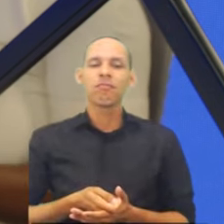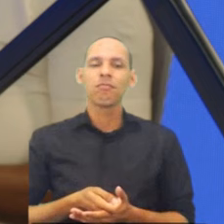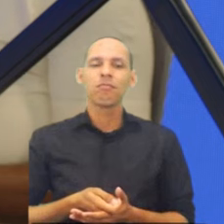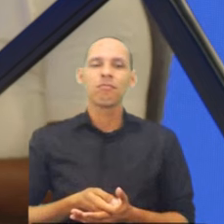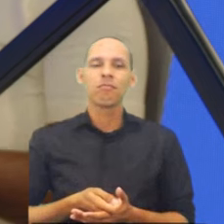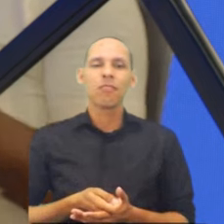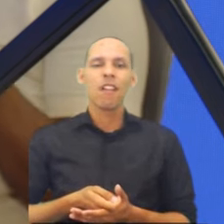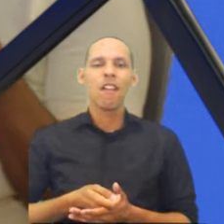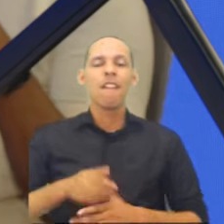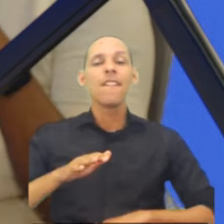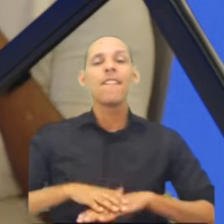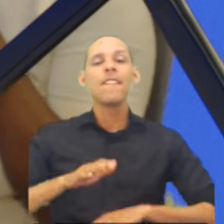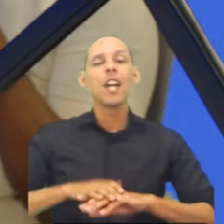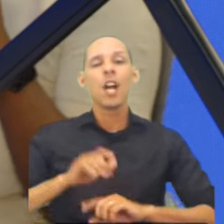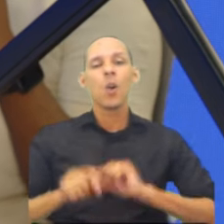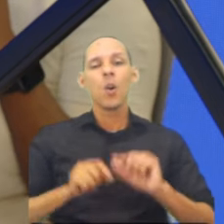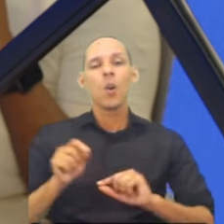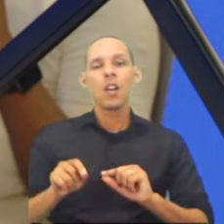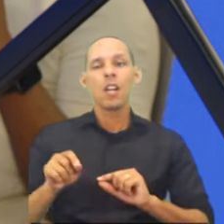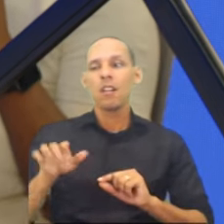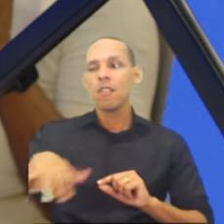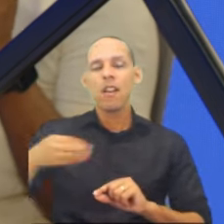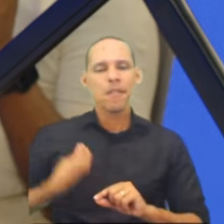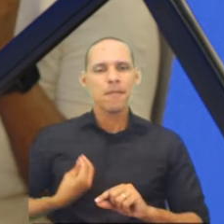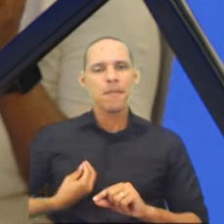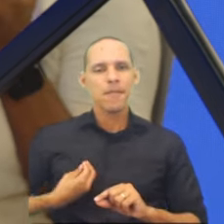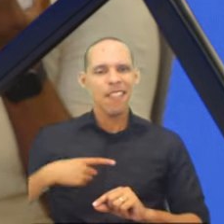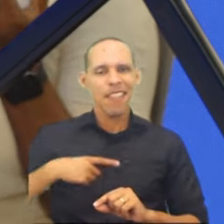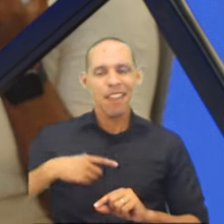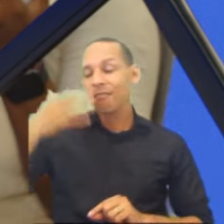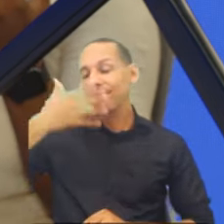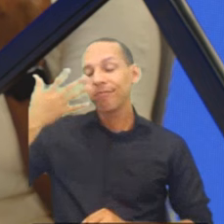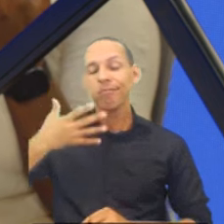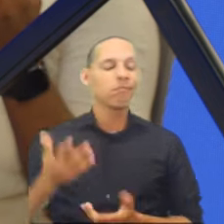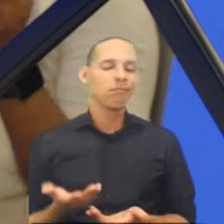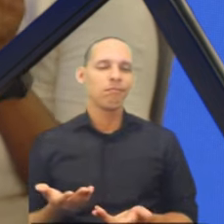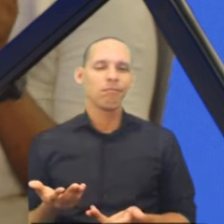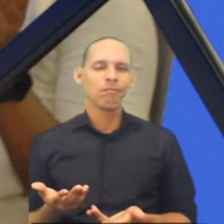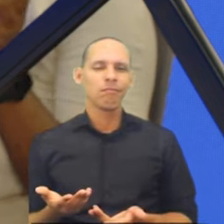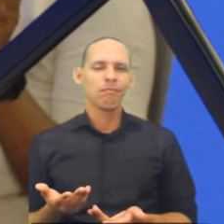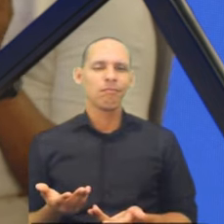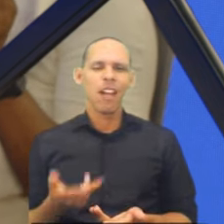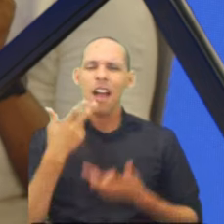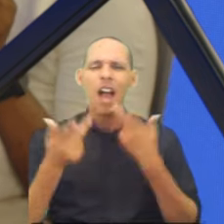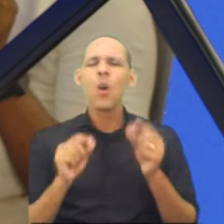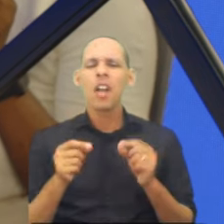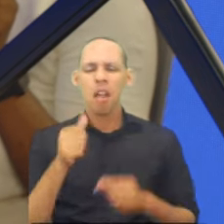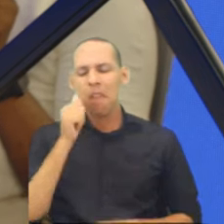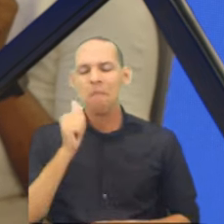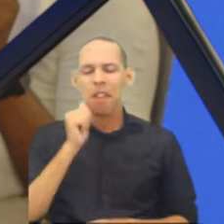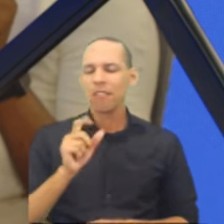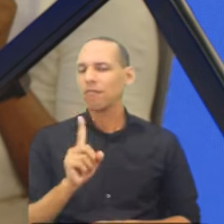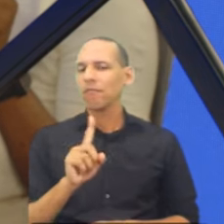invisibilizar existência eh um dia me perguntaram Mas por que que a gente tá falando de uma Ah é só mulheres eu fiz